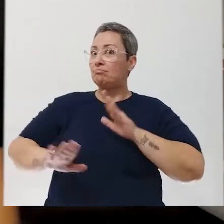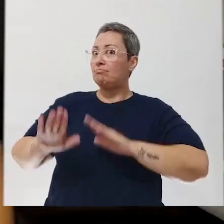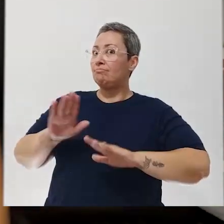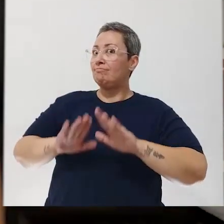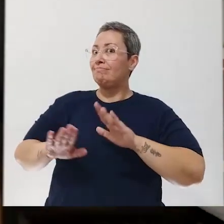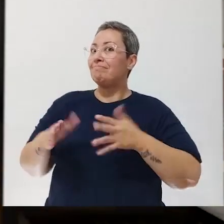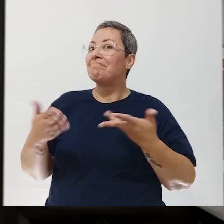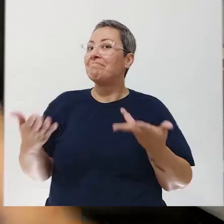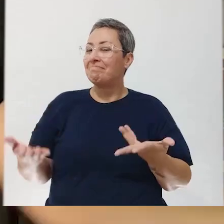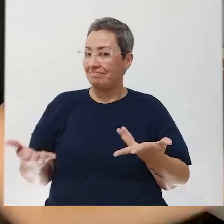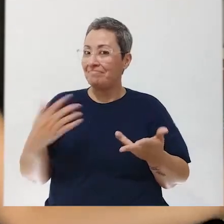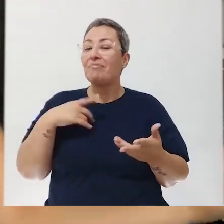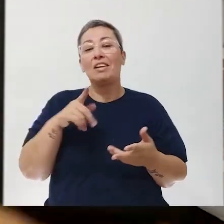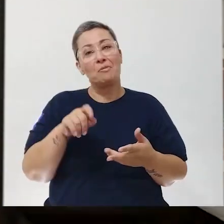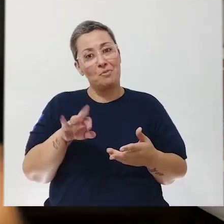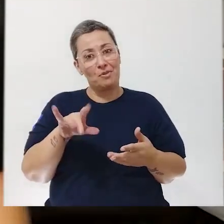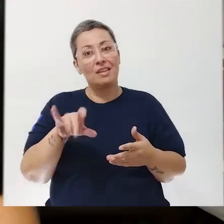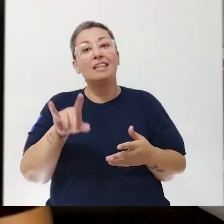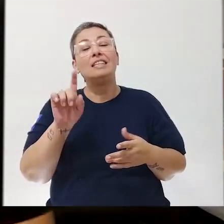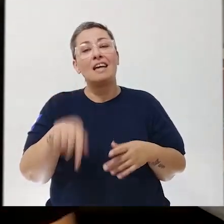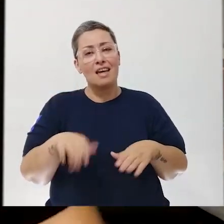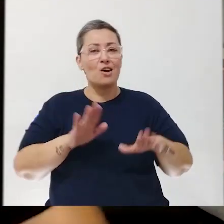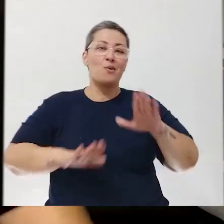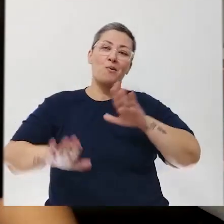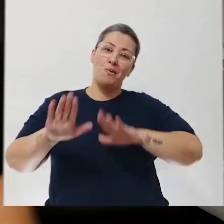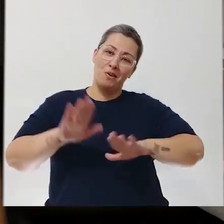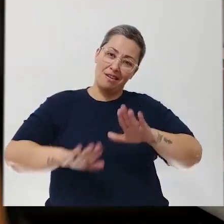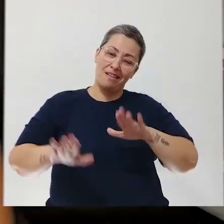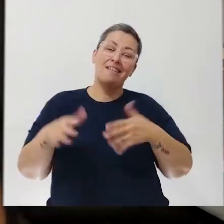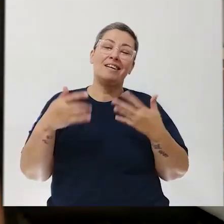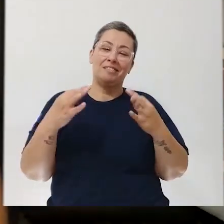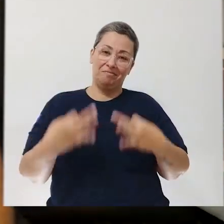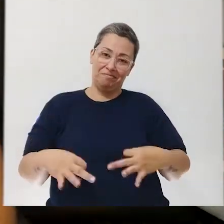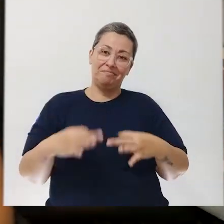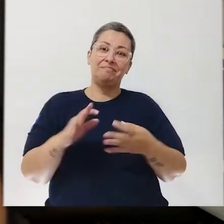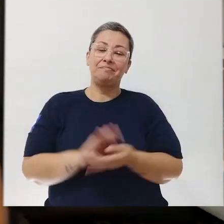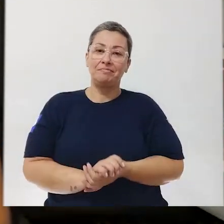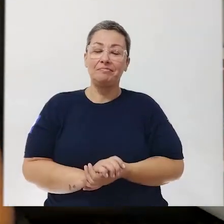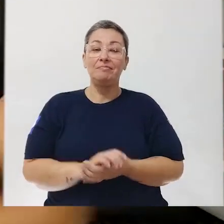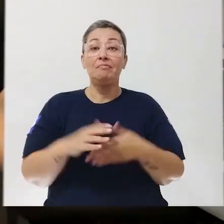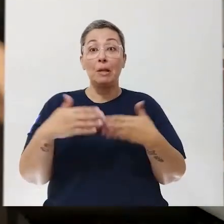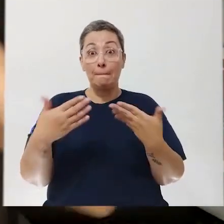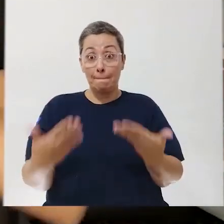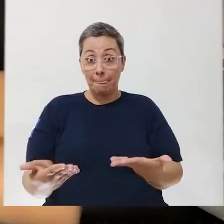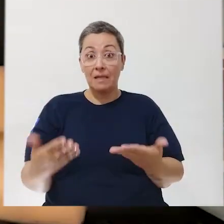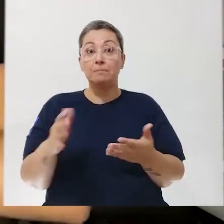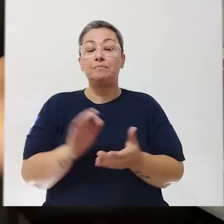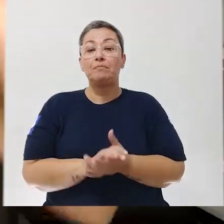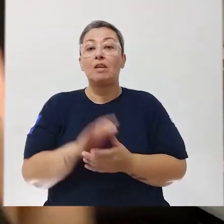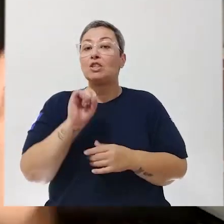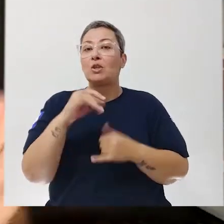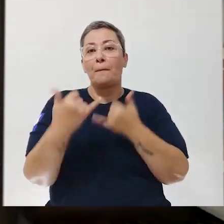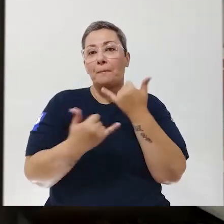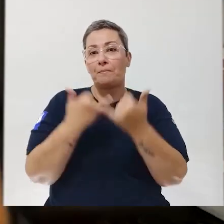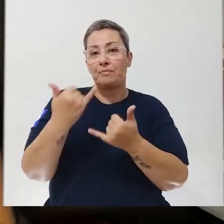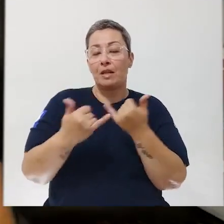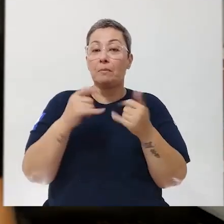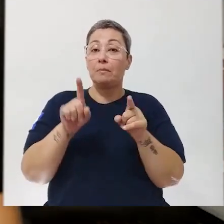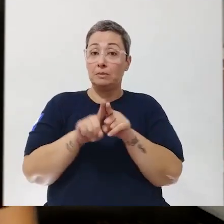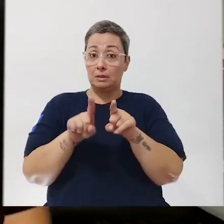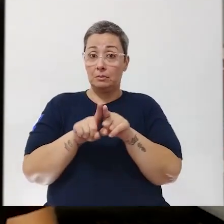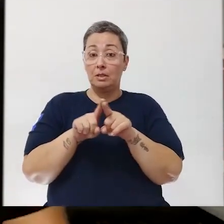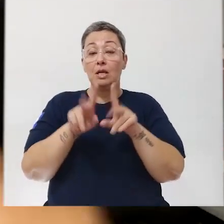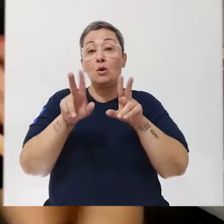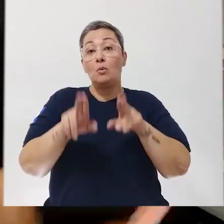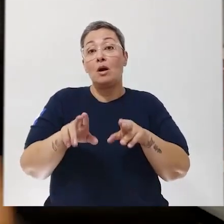cautelosa? Prudente é ser cauteloso, cuidadoso, não é? Bom, pessoal, só uma brincadeira, mas